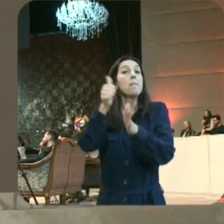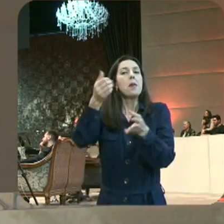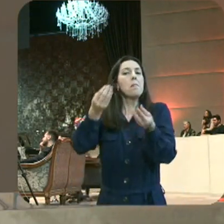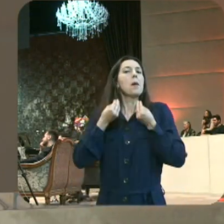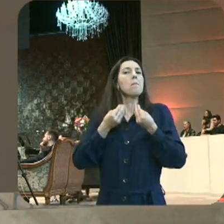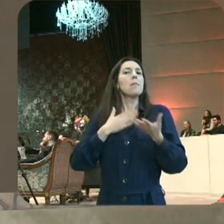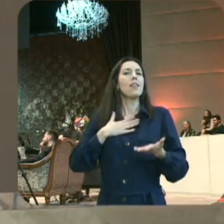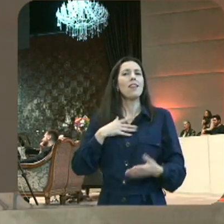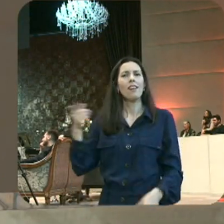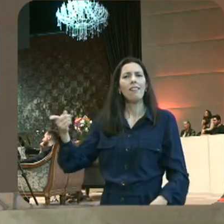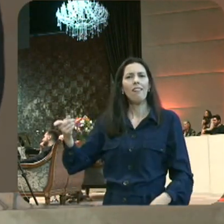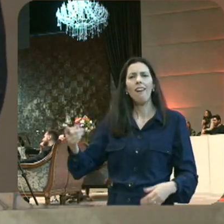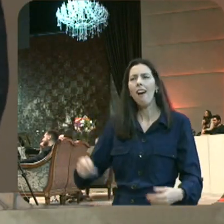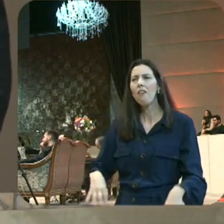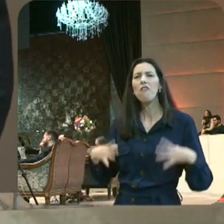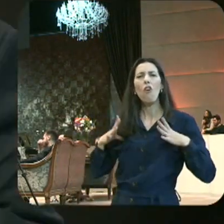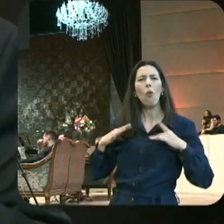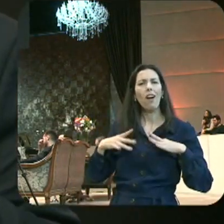Cara folgado.